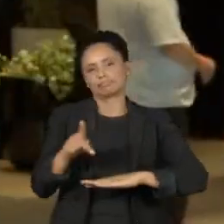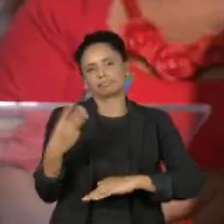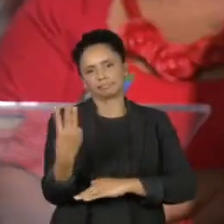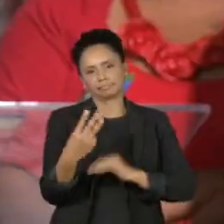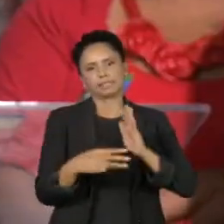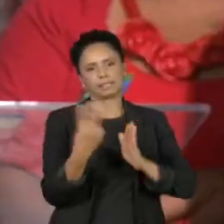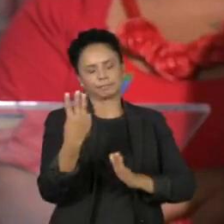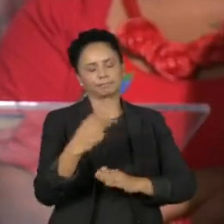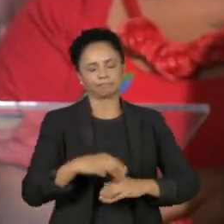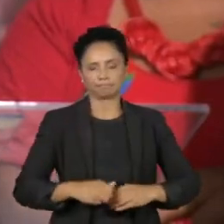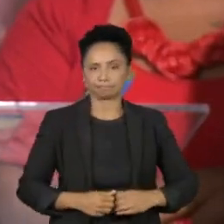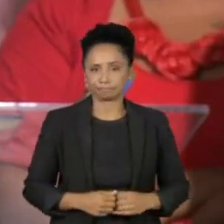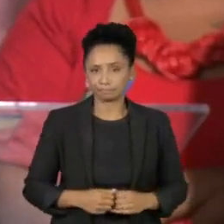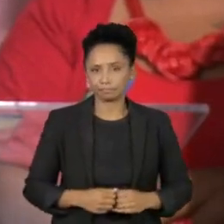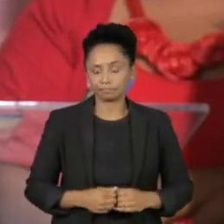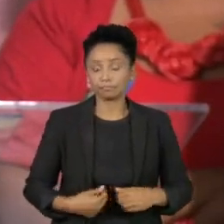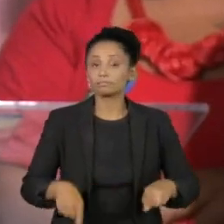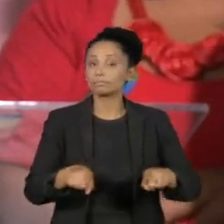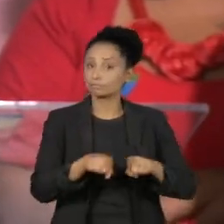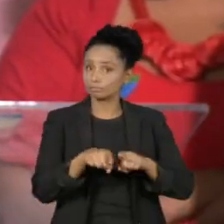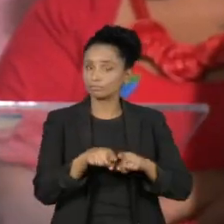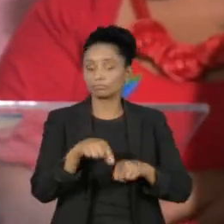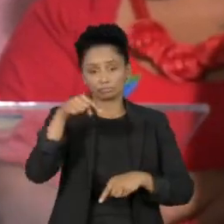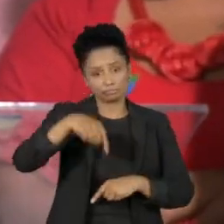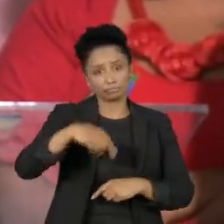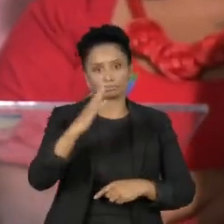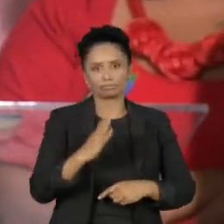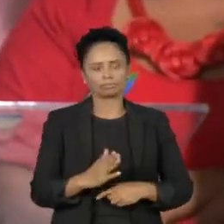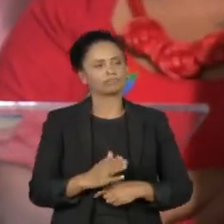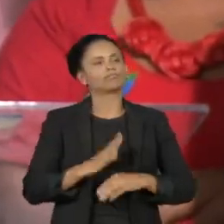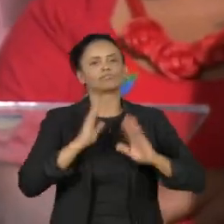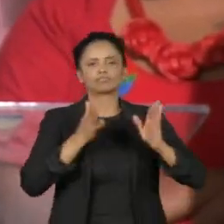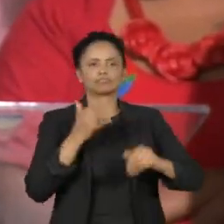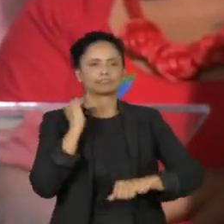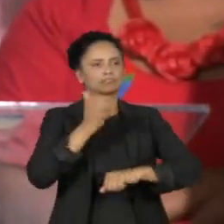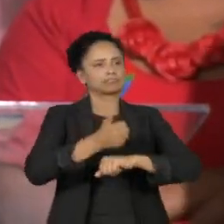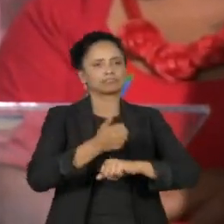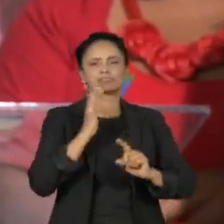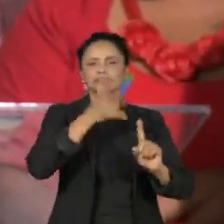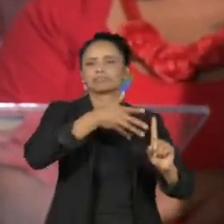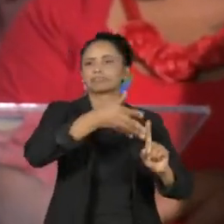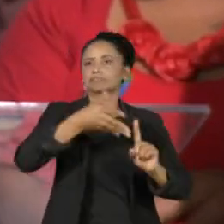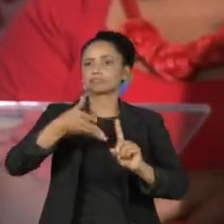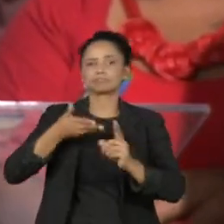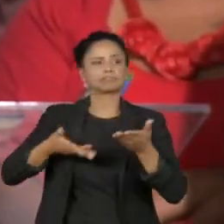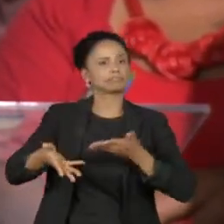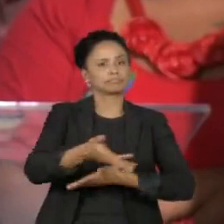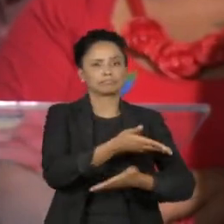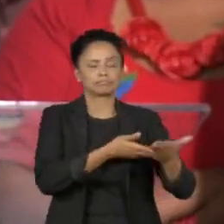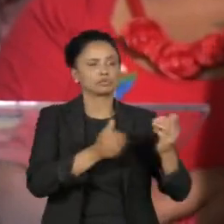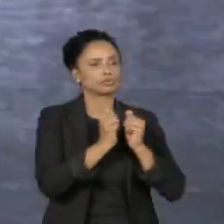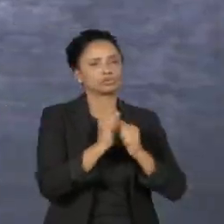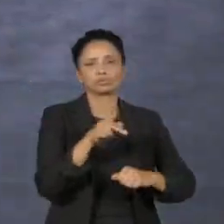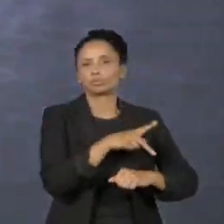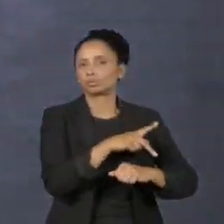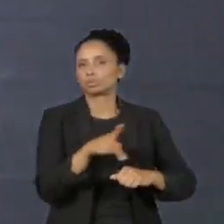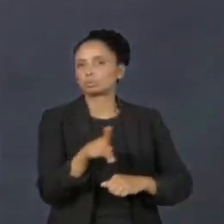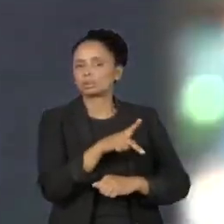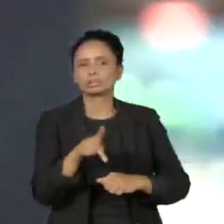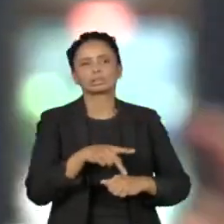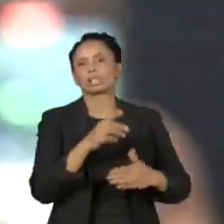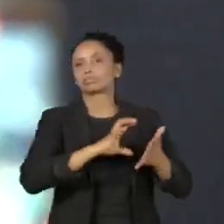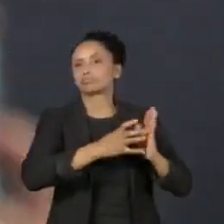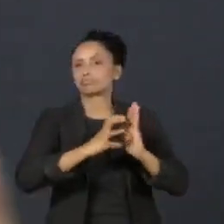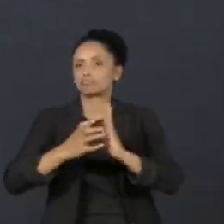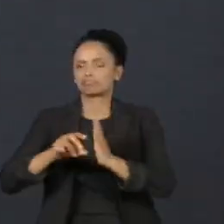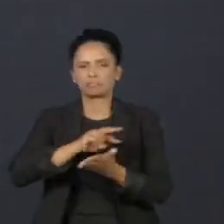vez. No cenário doméstico, Lula pretende fazer pessoalmente a articulação com líderes e presidentes de outros partidos, inclusive